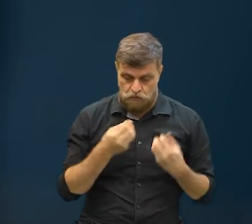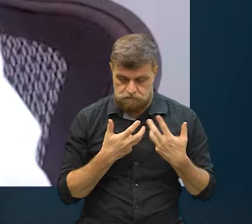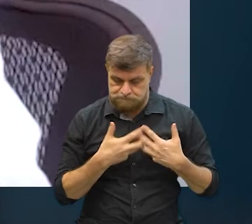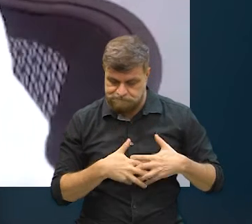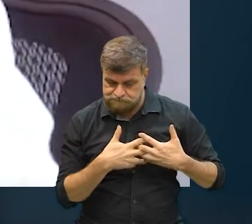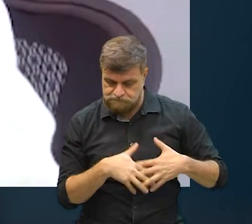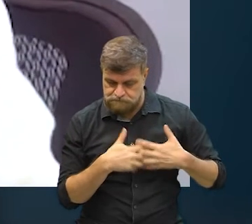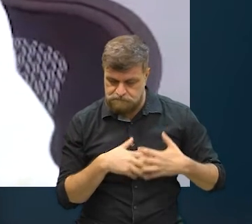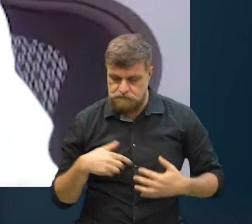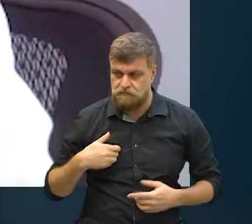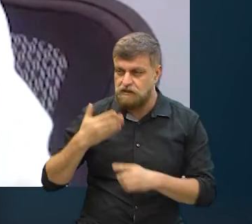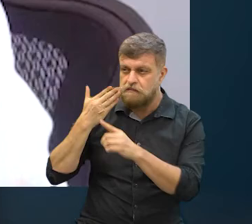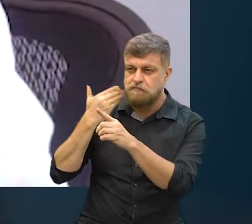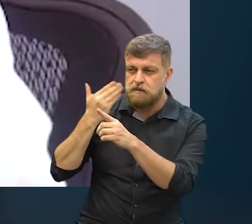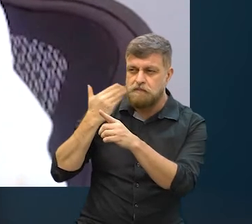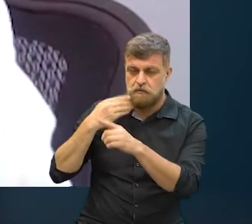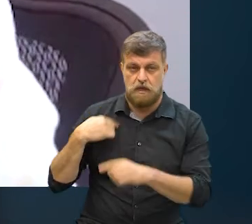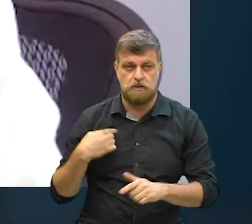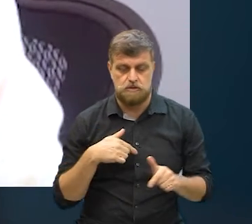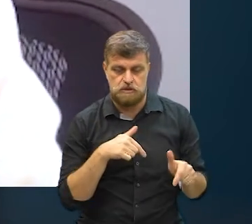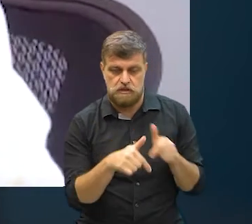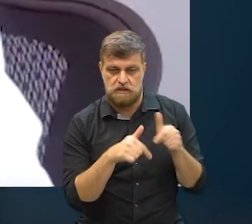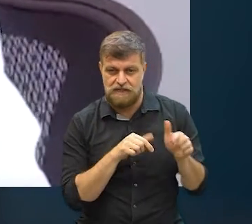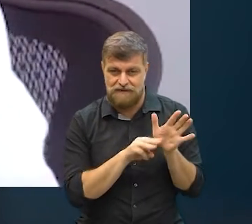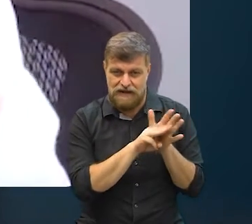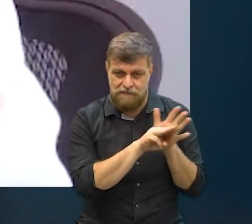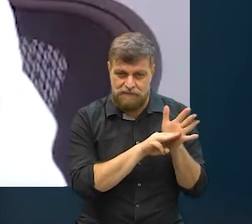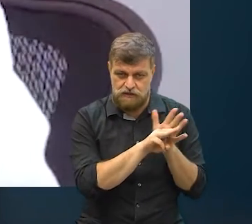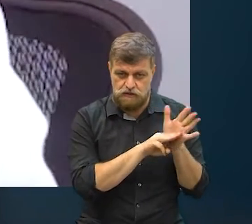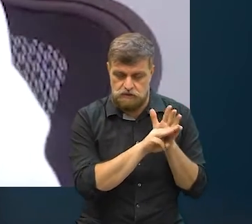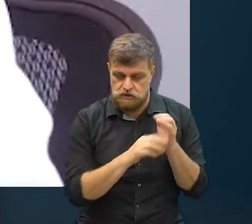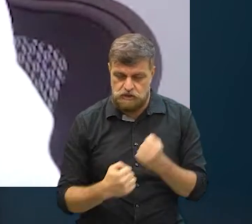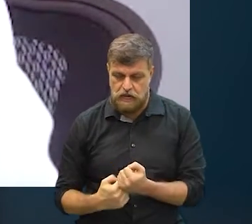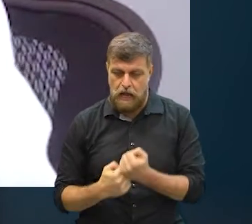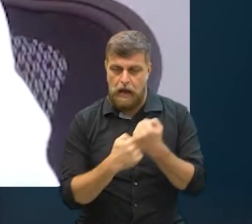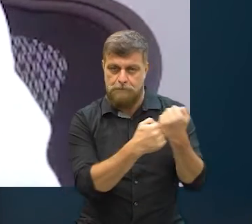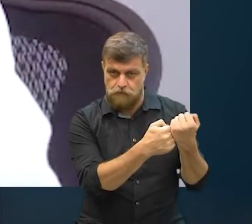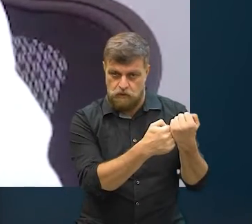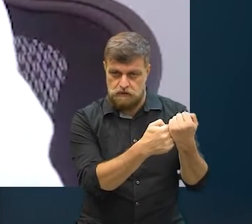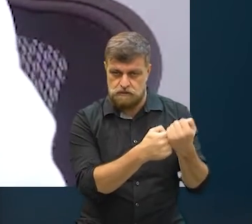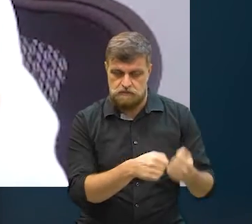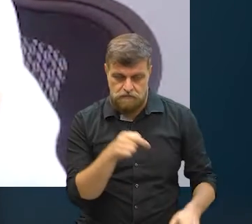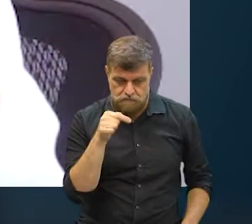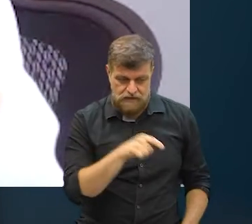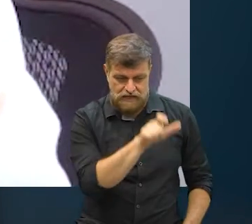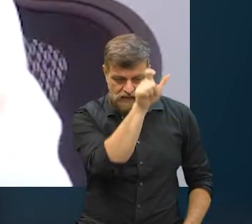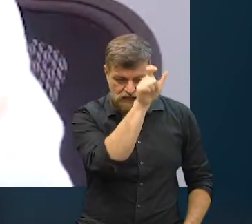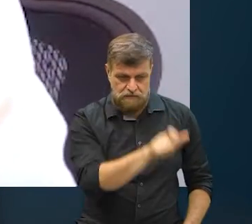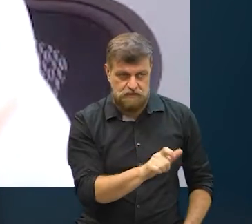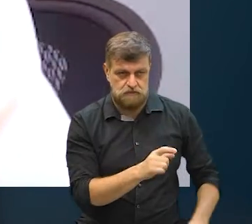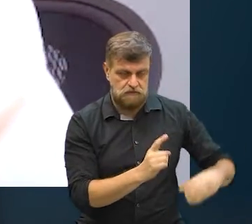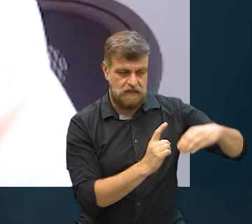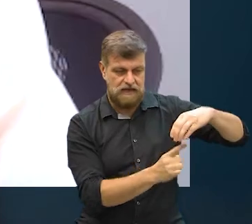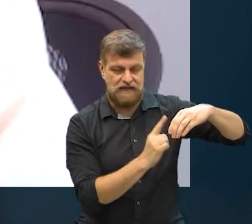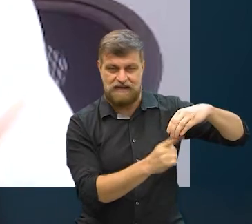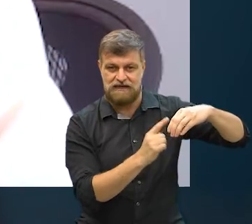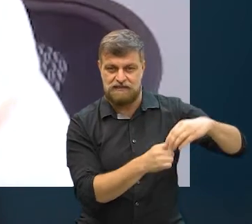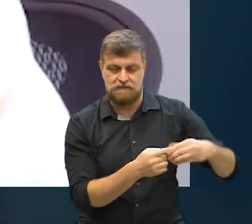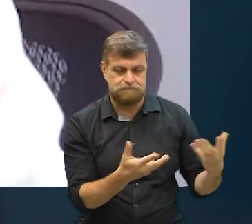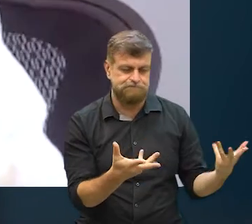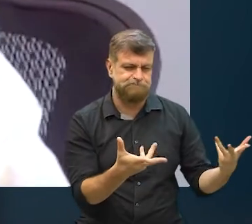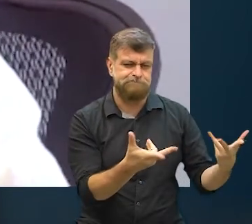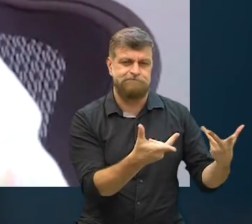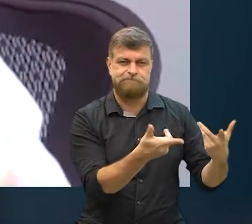franquia. Então, a gente trabalha muito com desenvolvimento, metodologia, suporte ao nosso franqueado, para manter